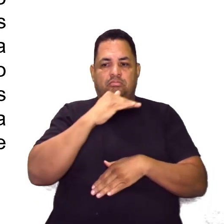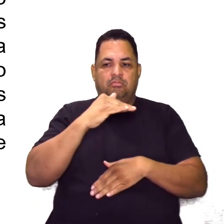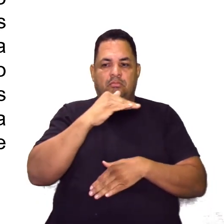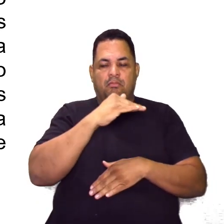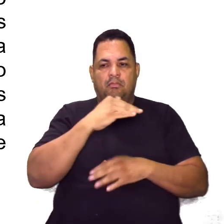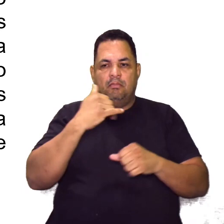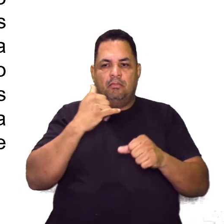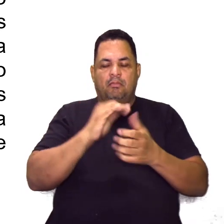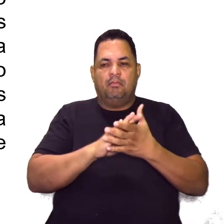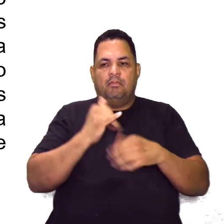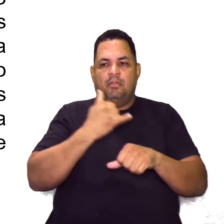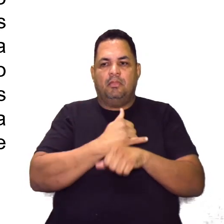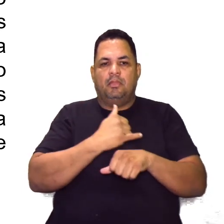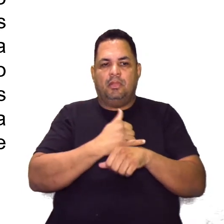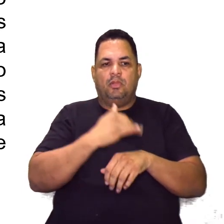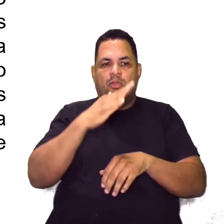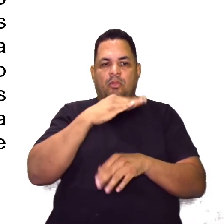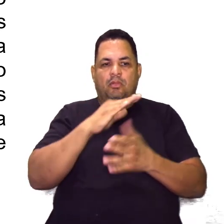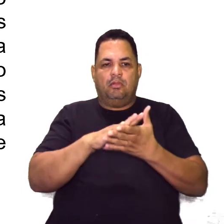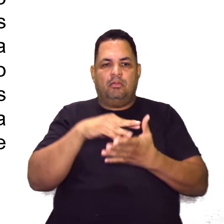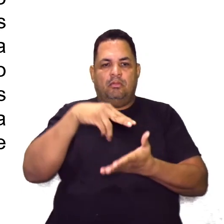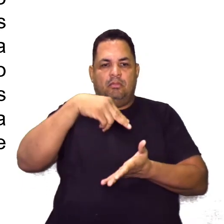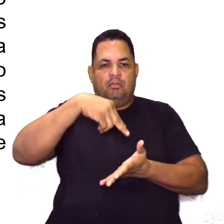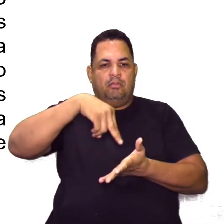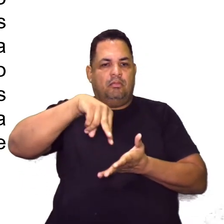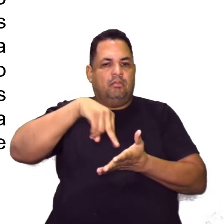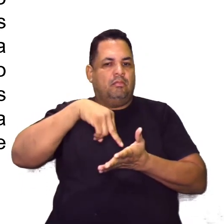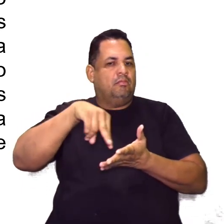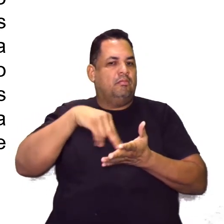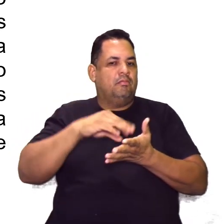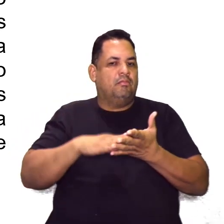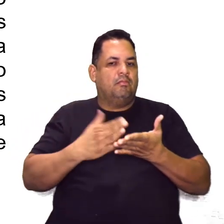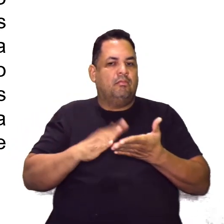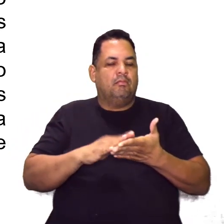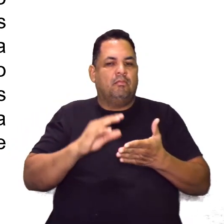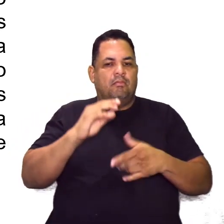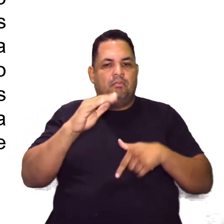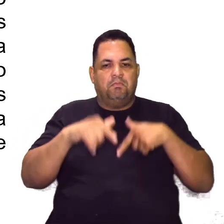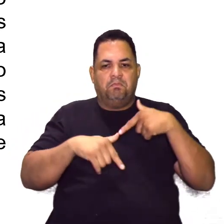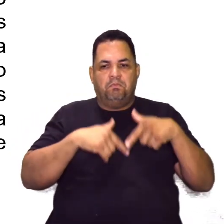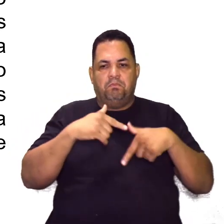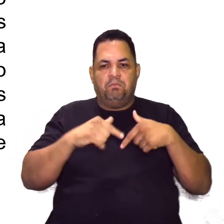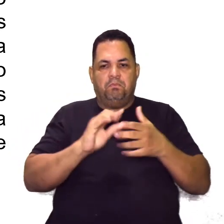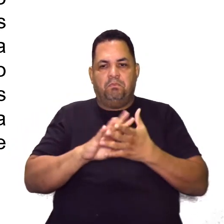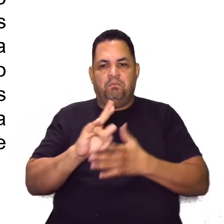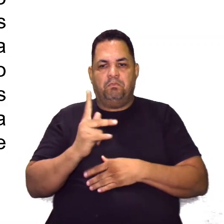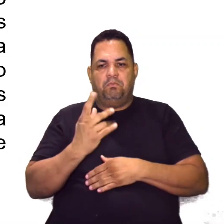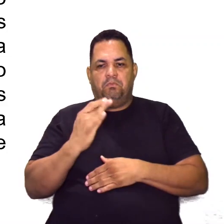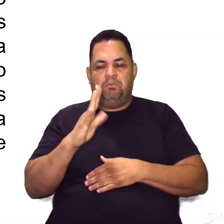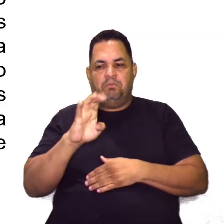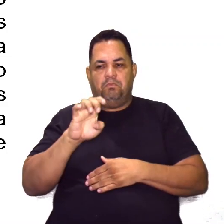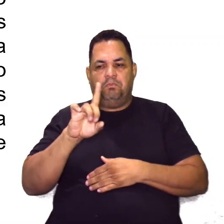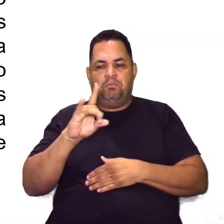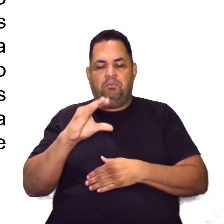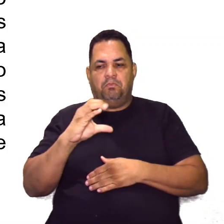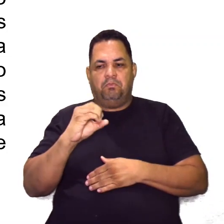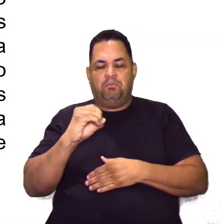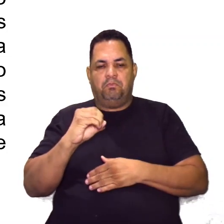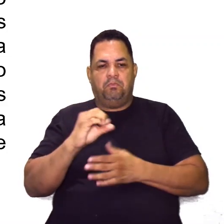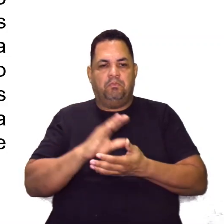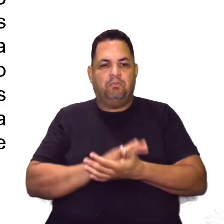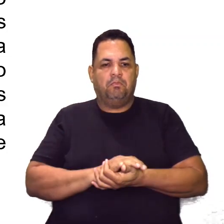dizer, um metal que flutua, dançando freneticamente e produzindo hidrogênio.